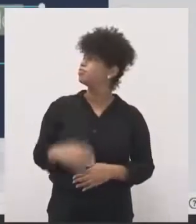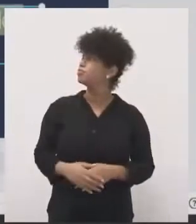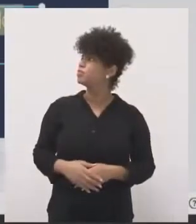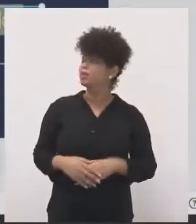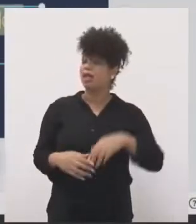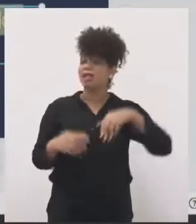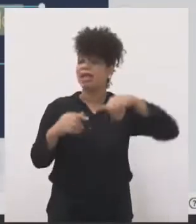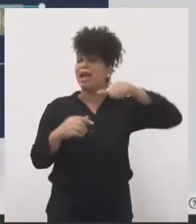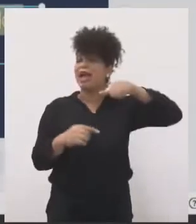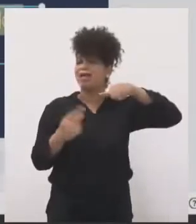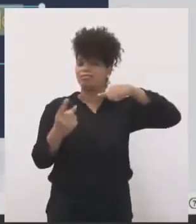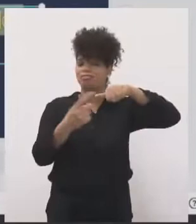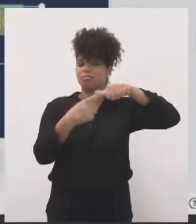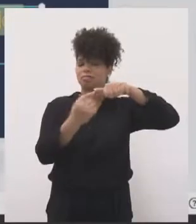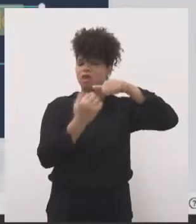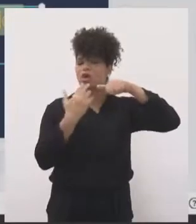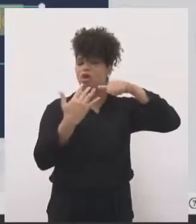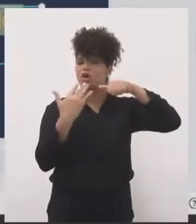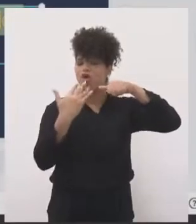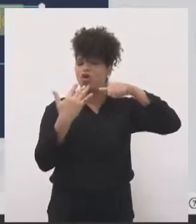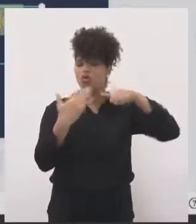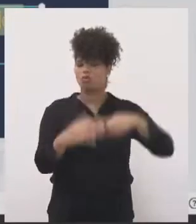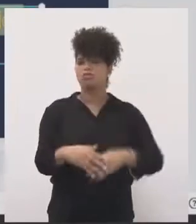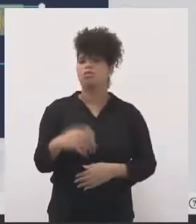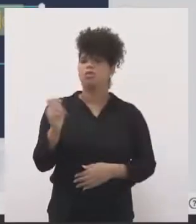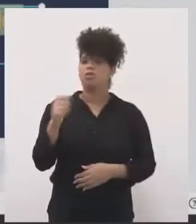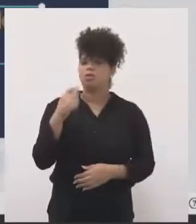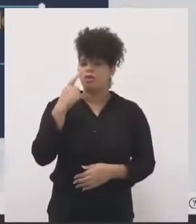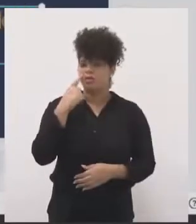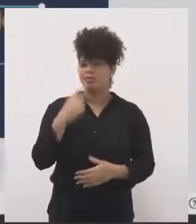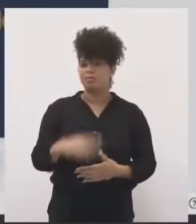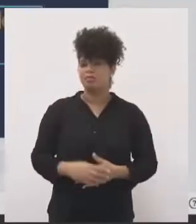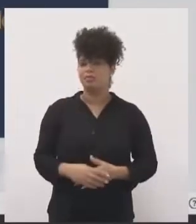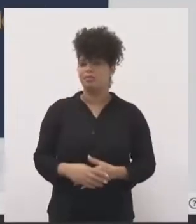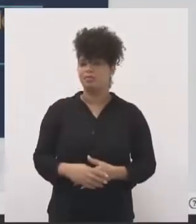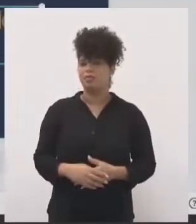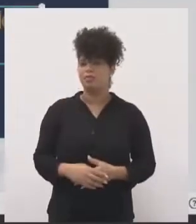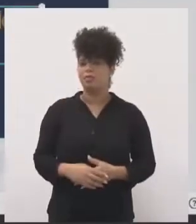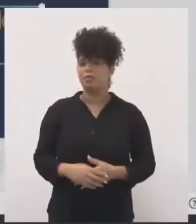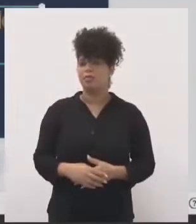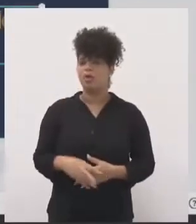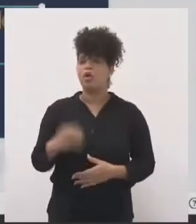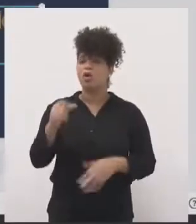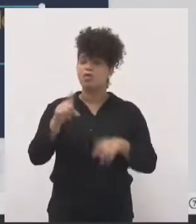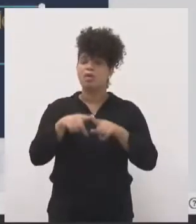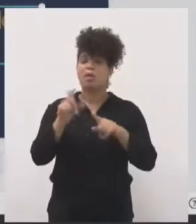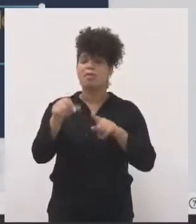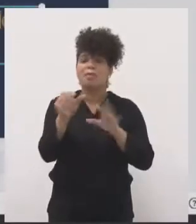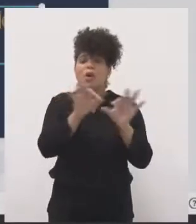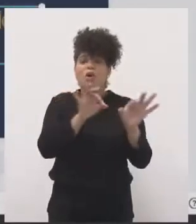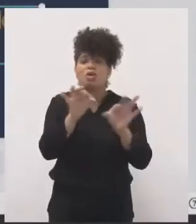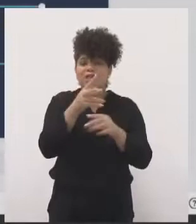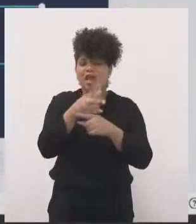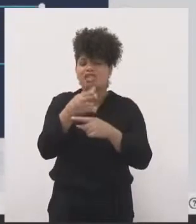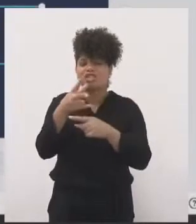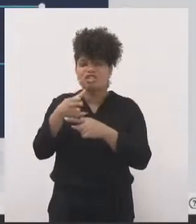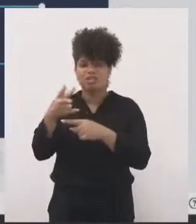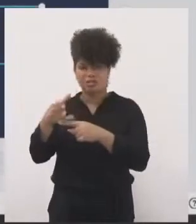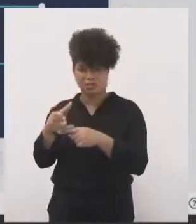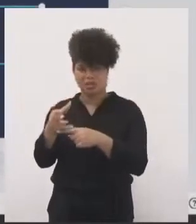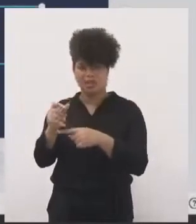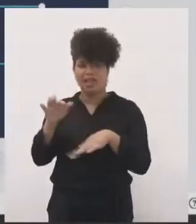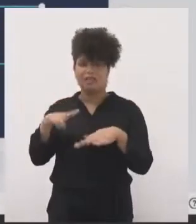para trocar a fonte, para trocar a cor, desculpa, ou para formatar também essa fonte, de